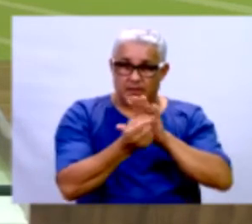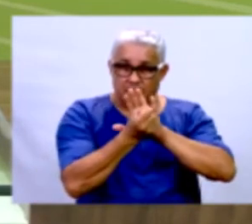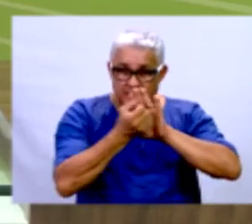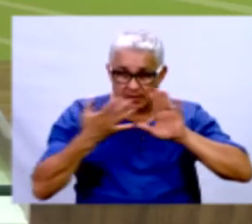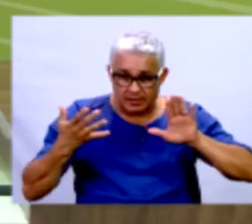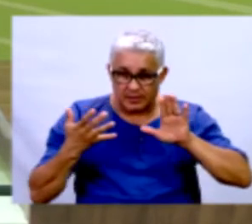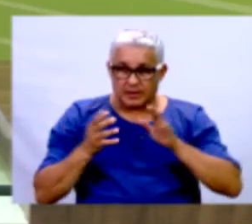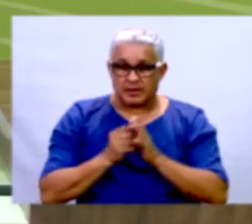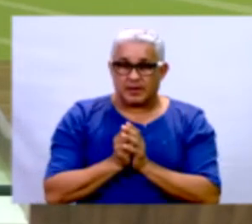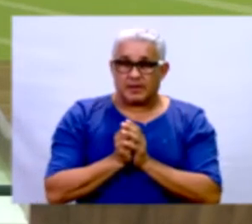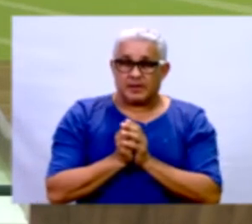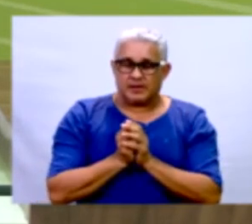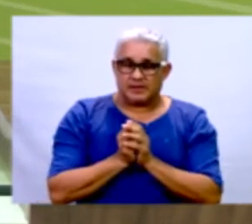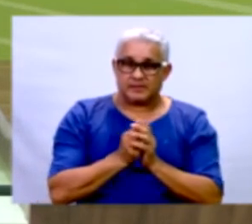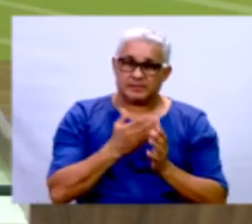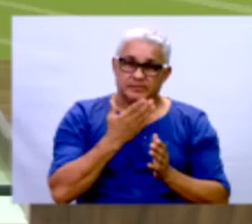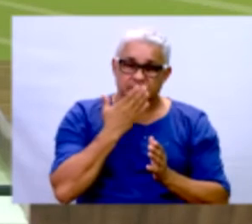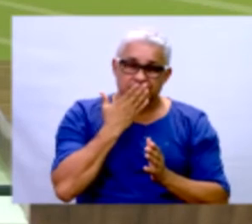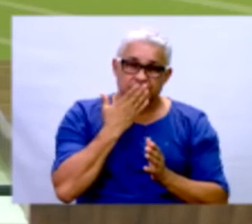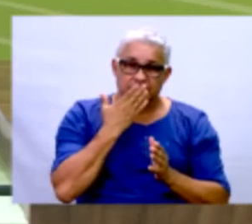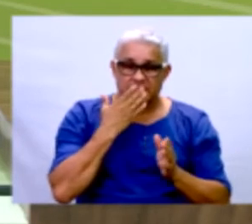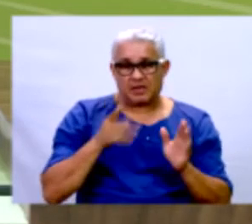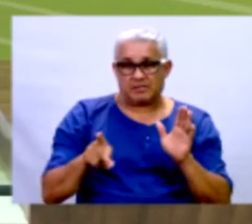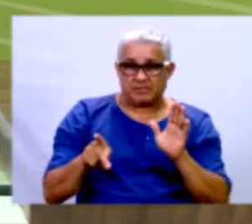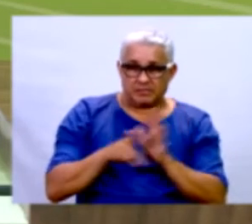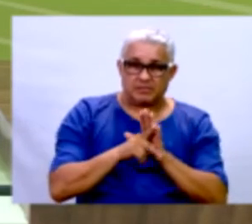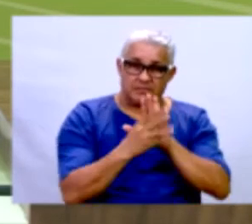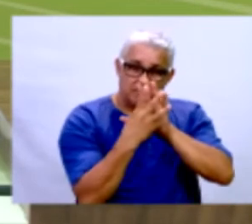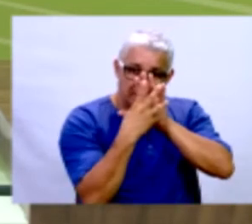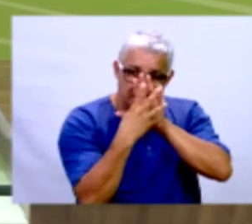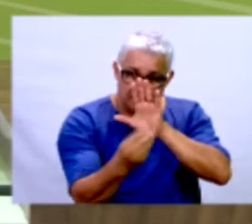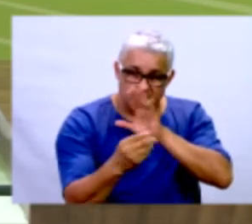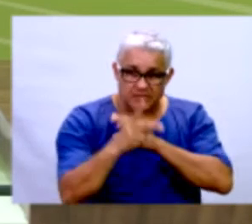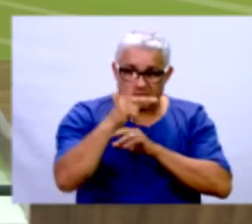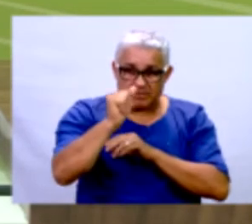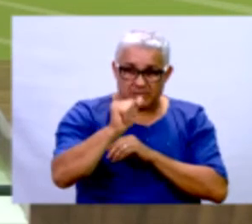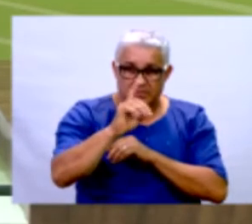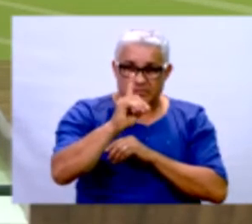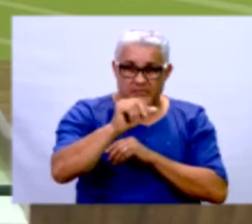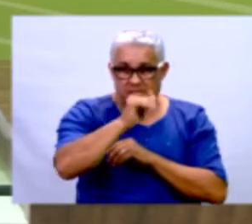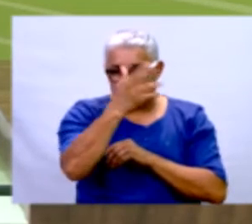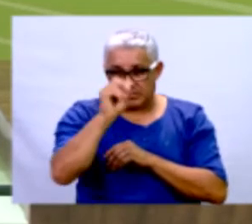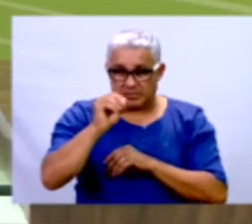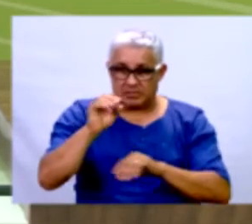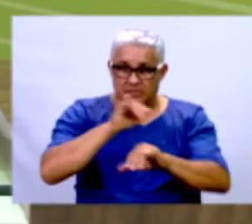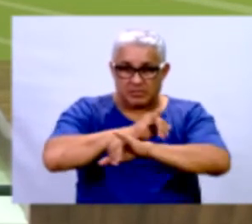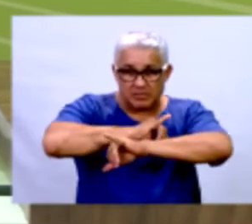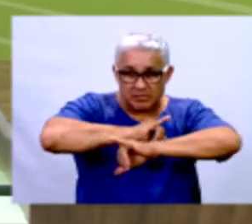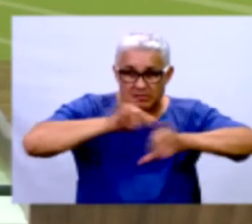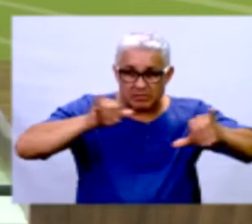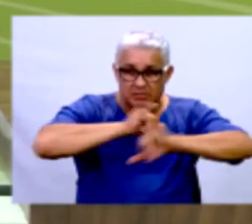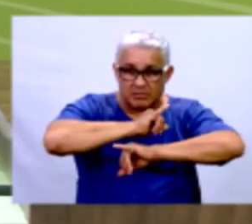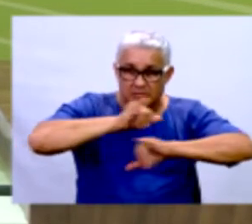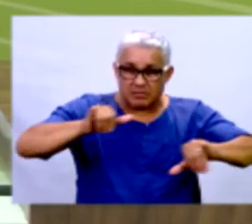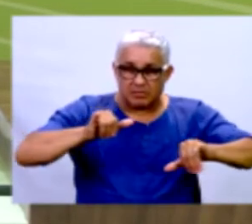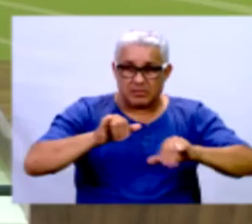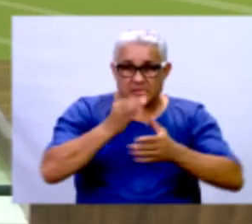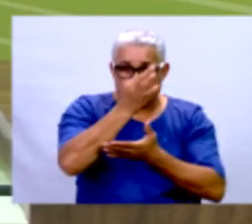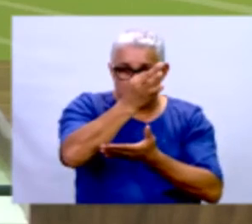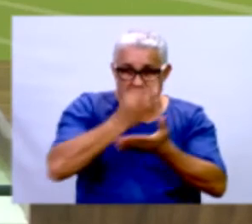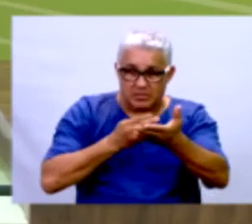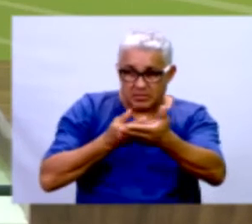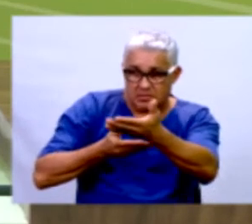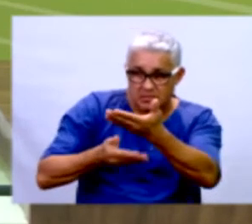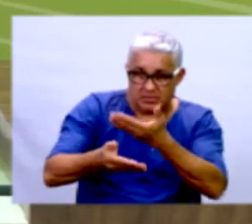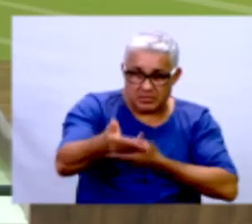aplicar ali uma formatação, um padrão nas informações através de texto,